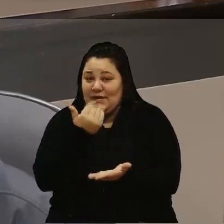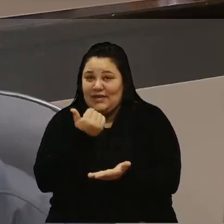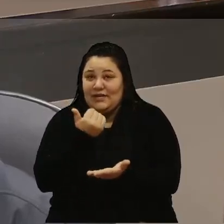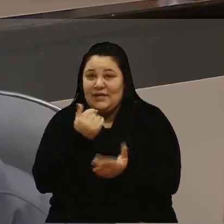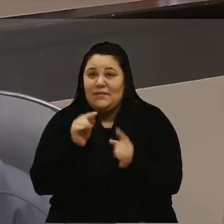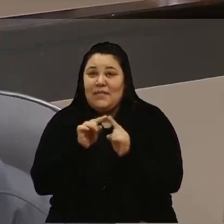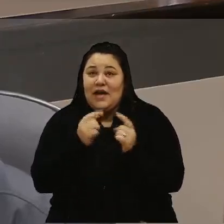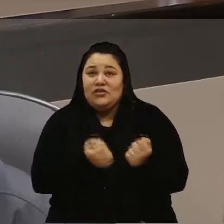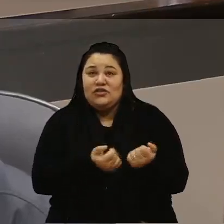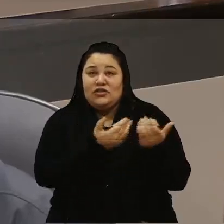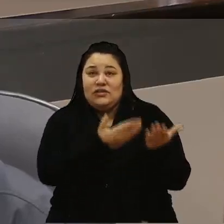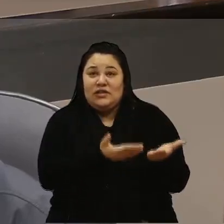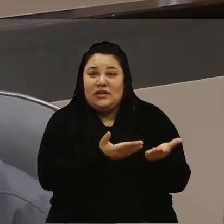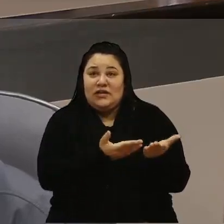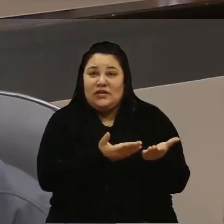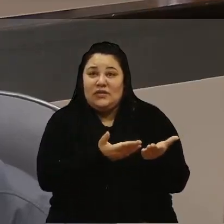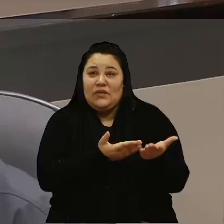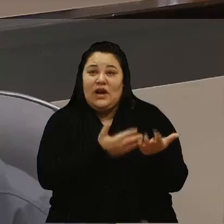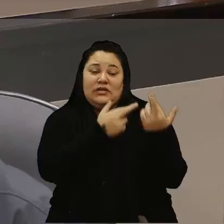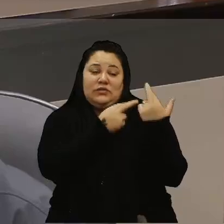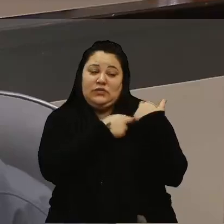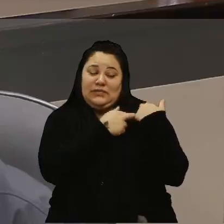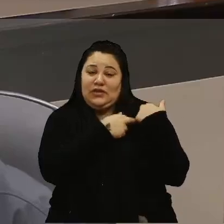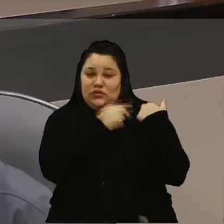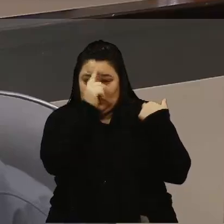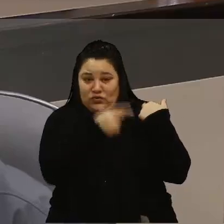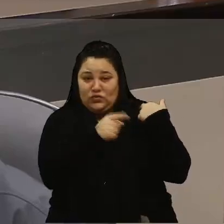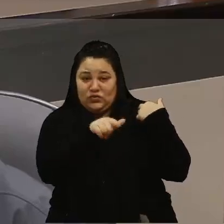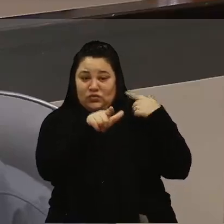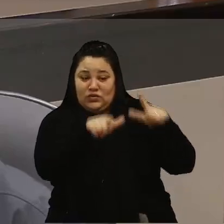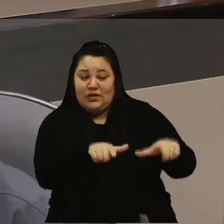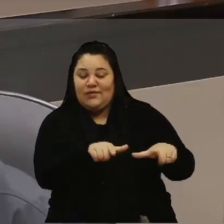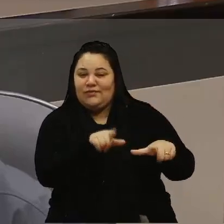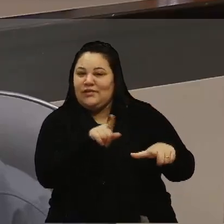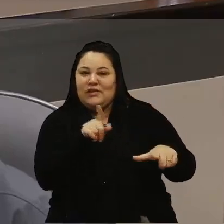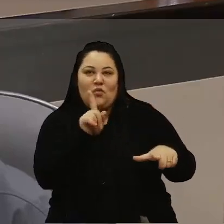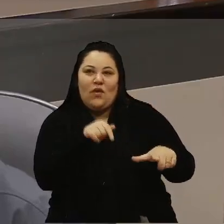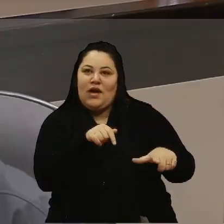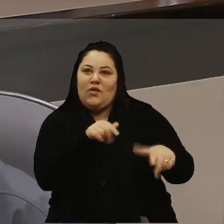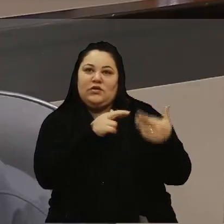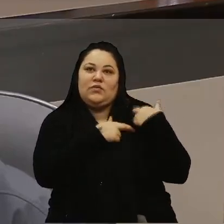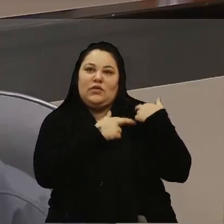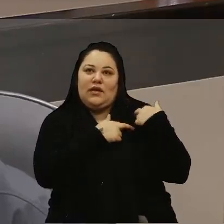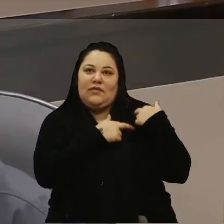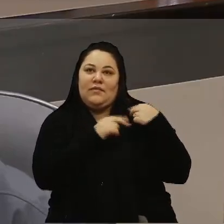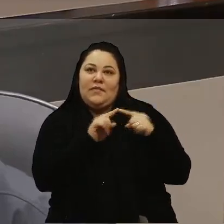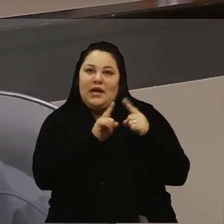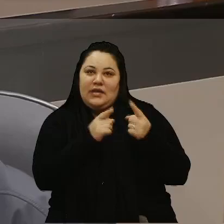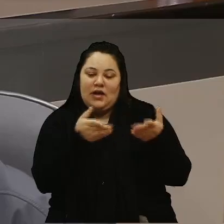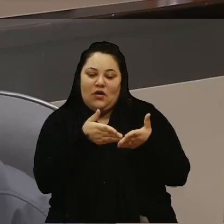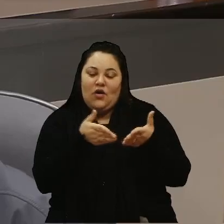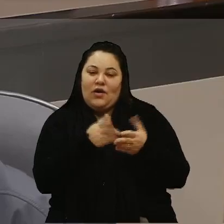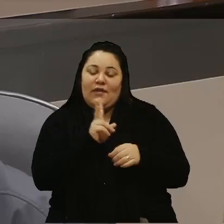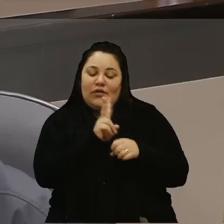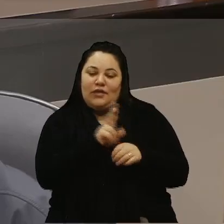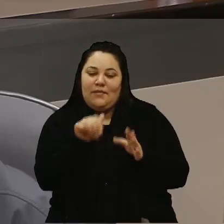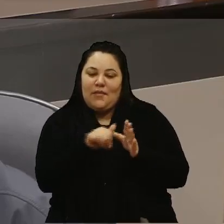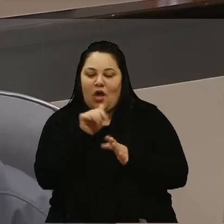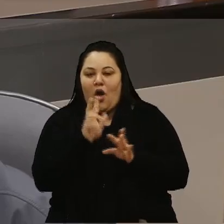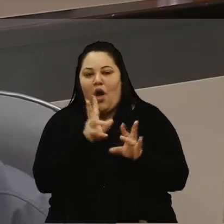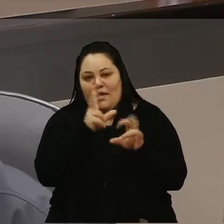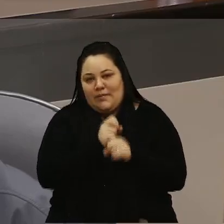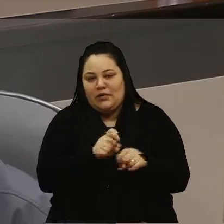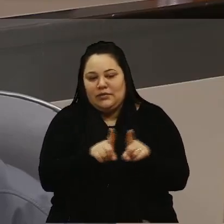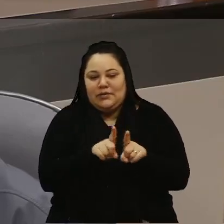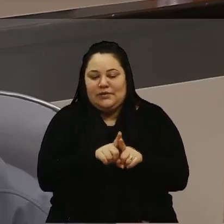a responsabilidade para o dono do imóvel, que não era o que tinha alugado, no caso, mas é uma pessoa que agora vai cuidar melhor daquele animalzinho. Então, aqui vai